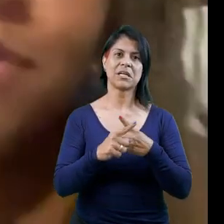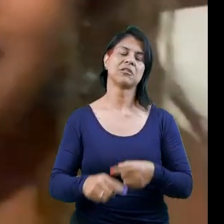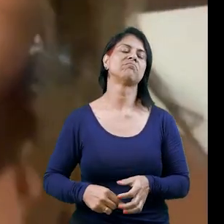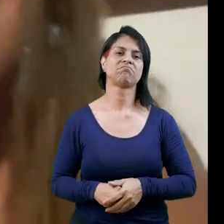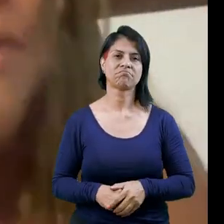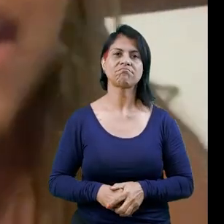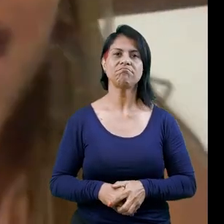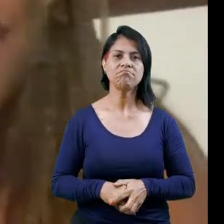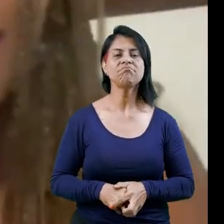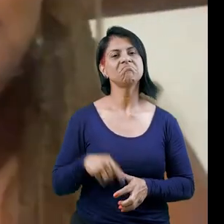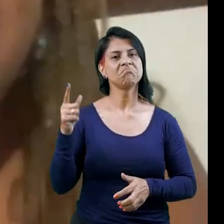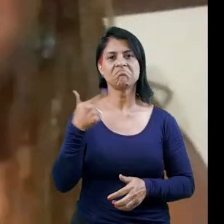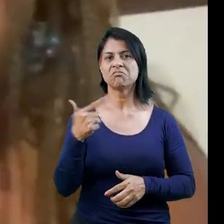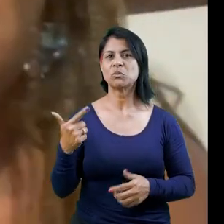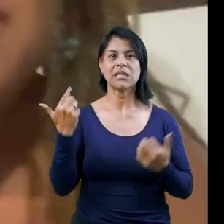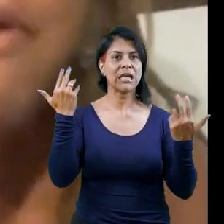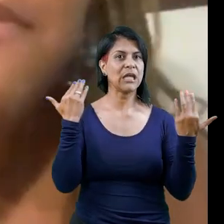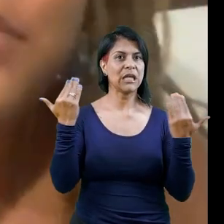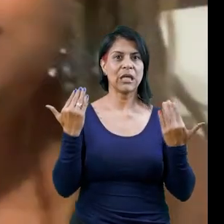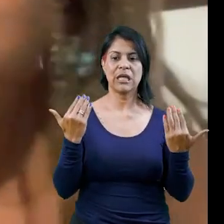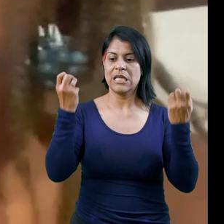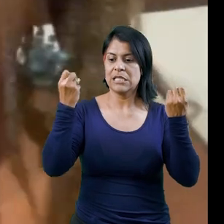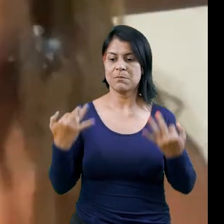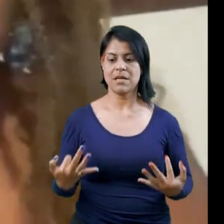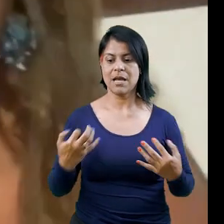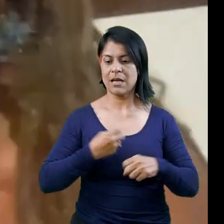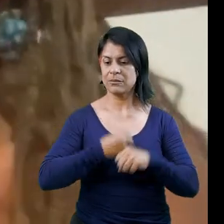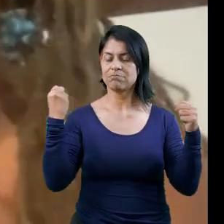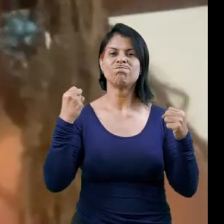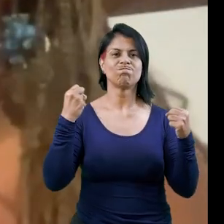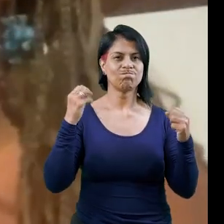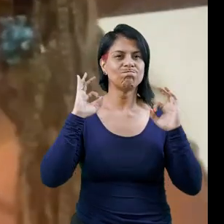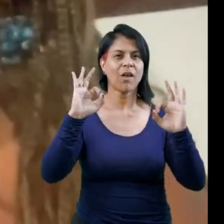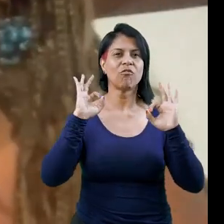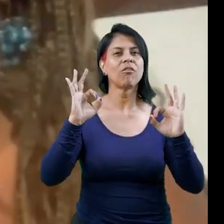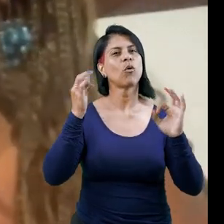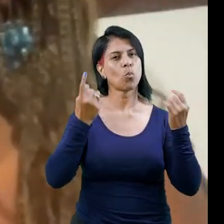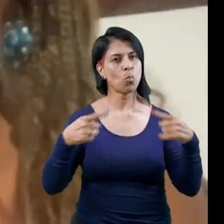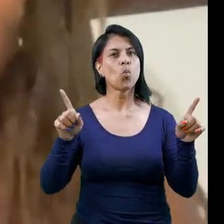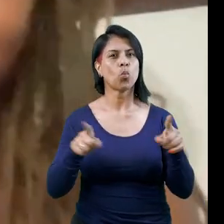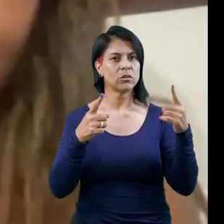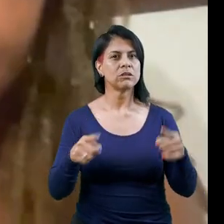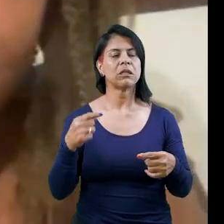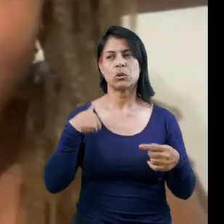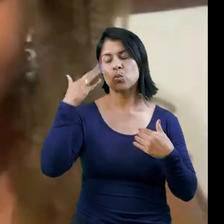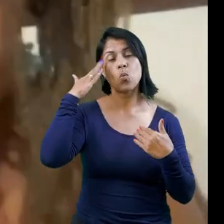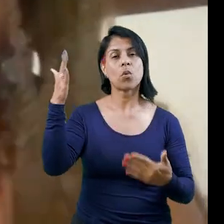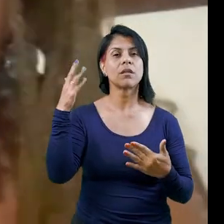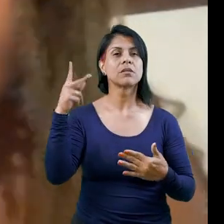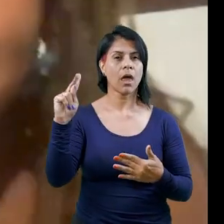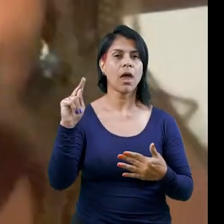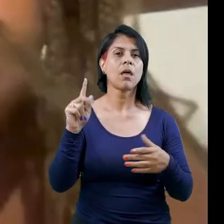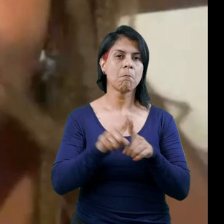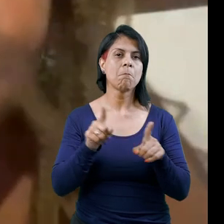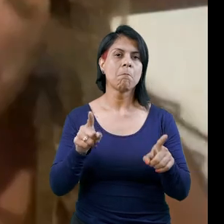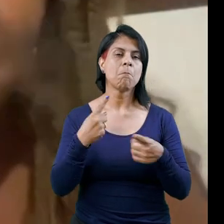é inigualável, de fato. Mona Brutal é muito, muito sinistra. Eu sou muito grata por, enfim,